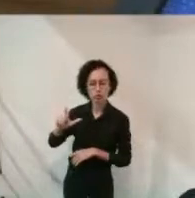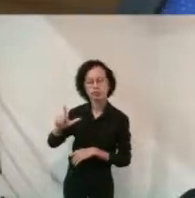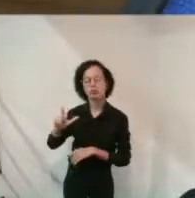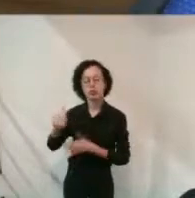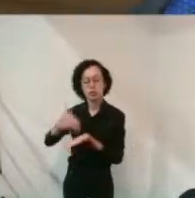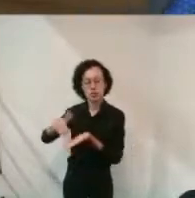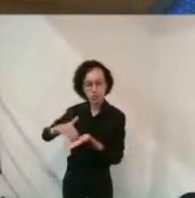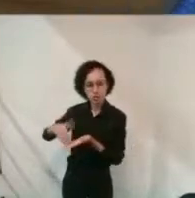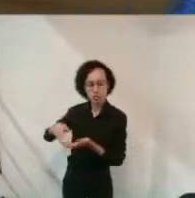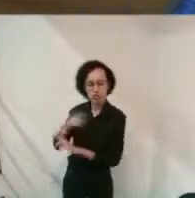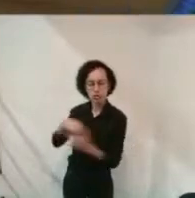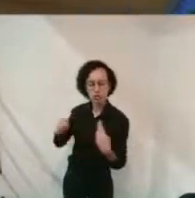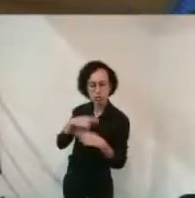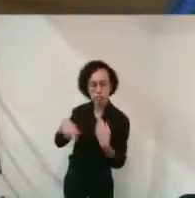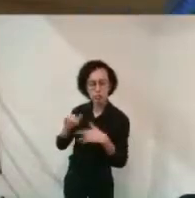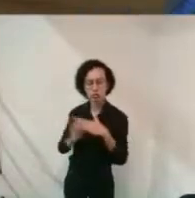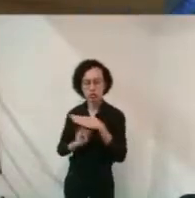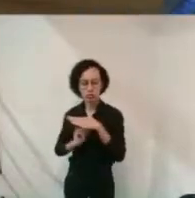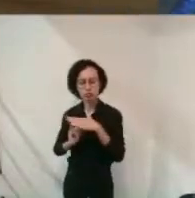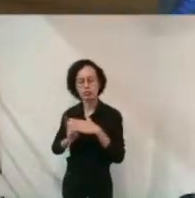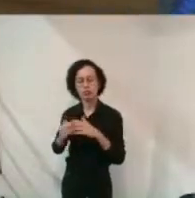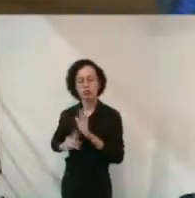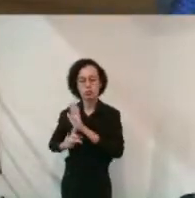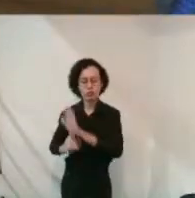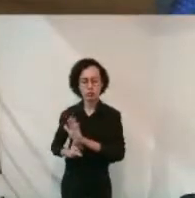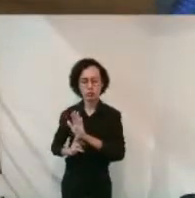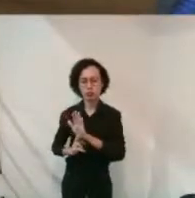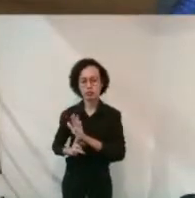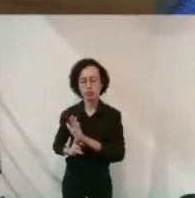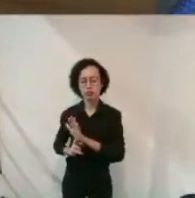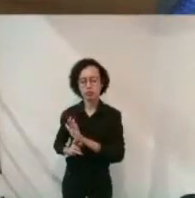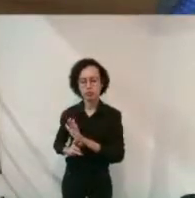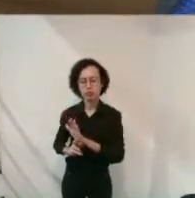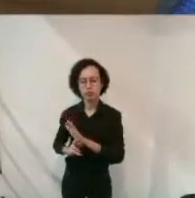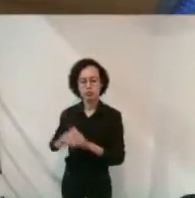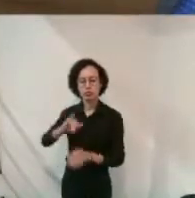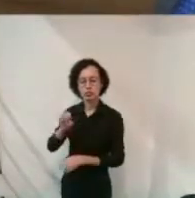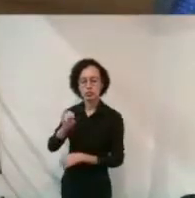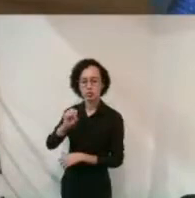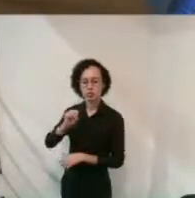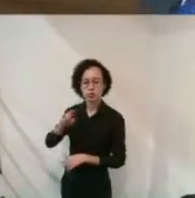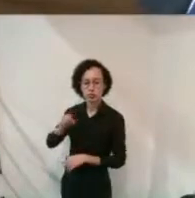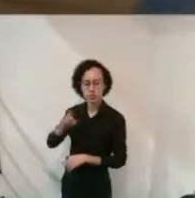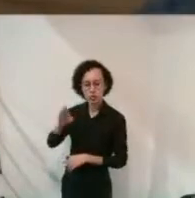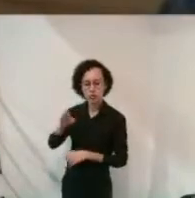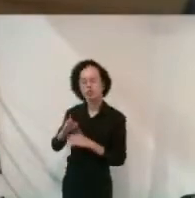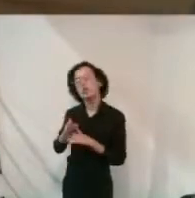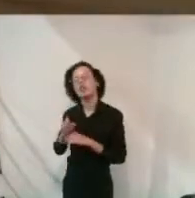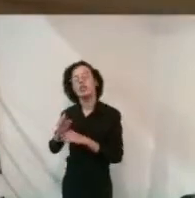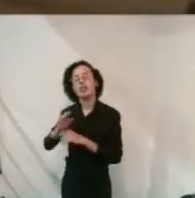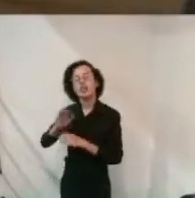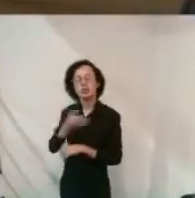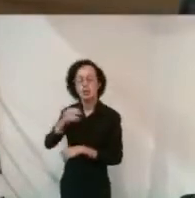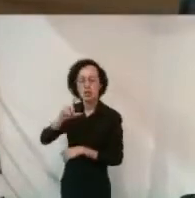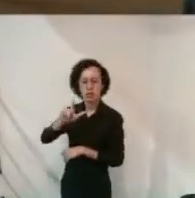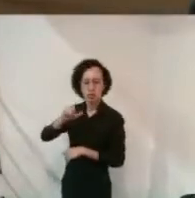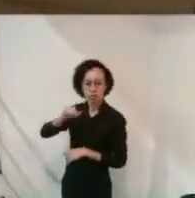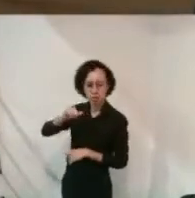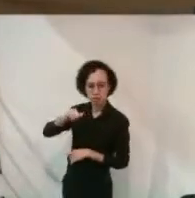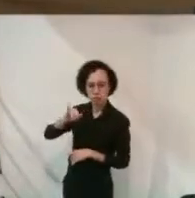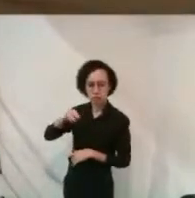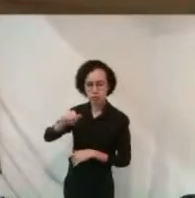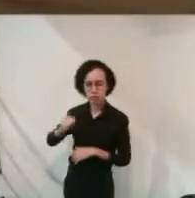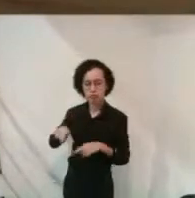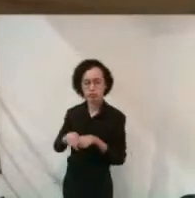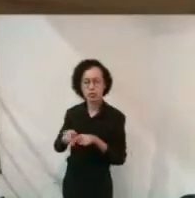Relações Institucionais, neste ato representando o doutor José de Lima, procurador-geral do Trabalho.